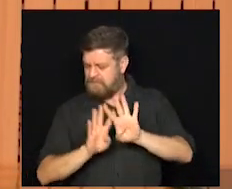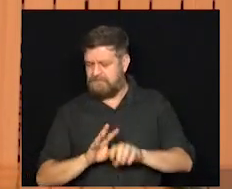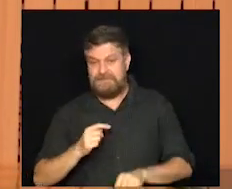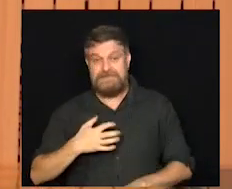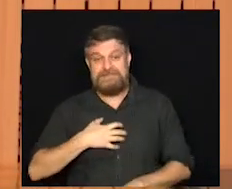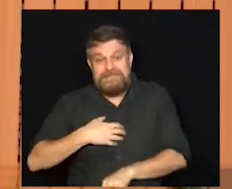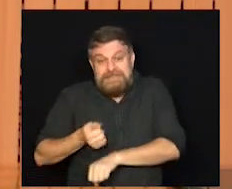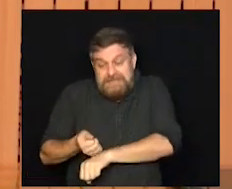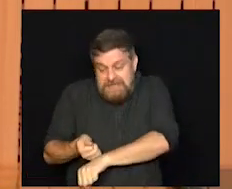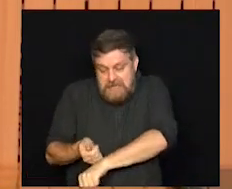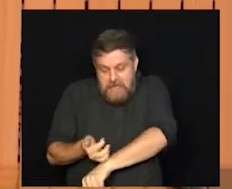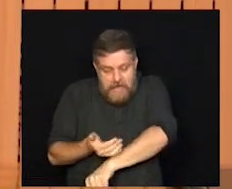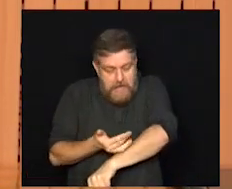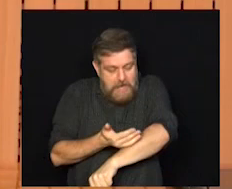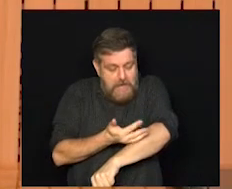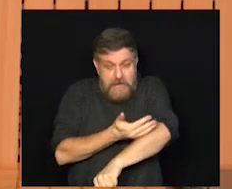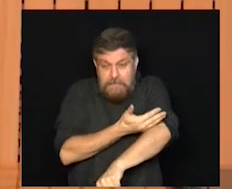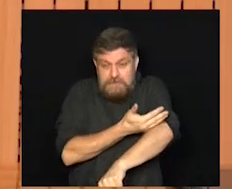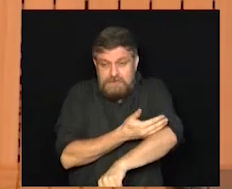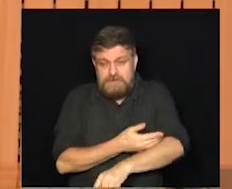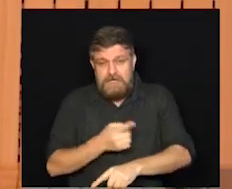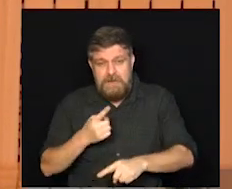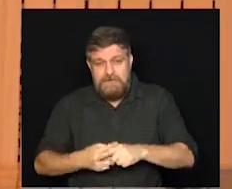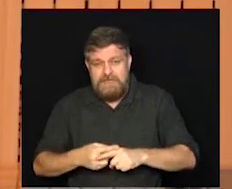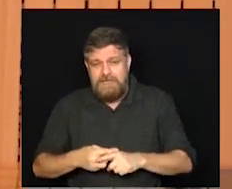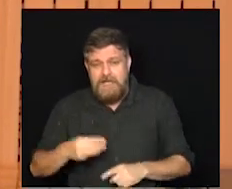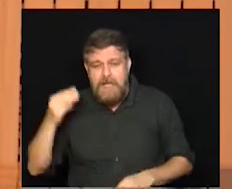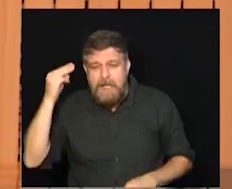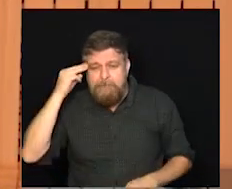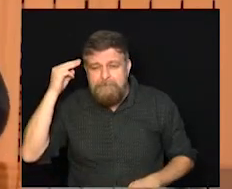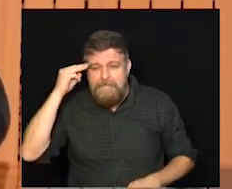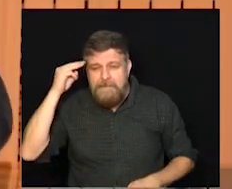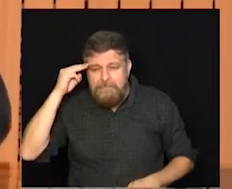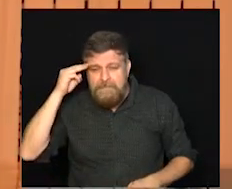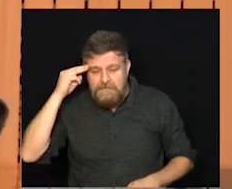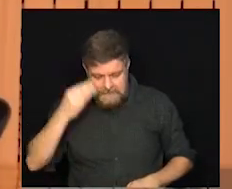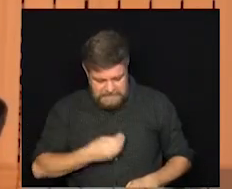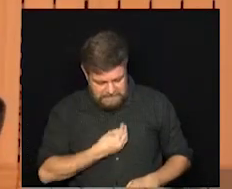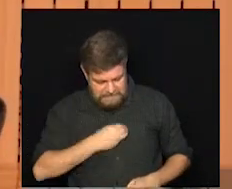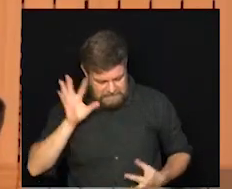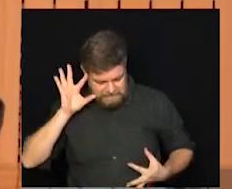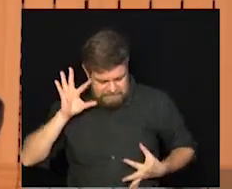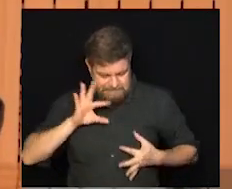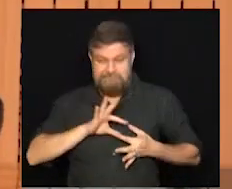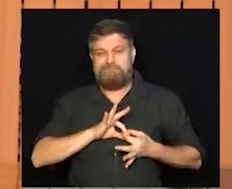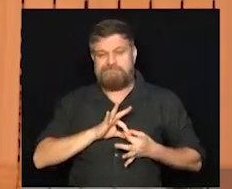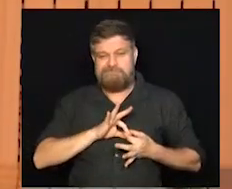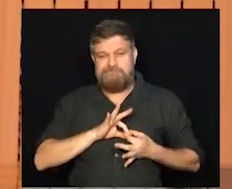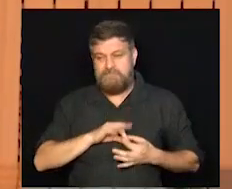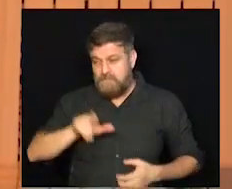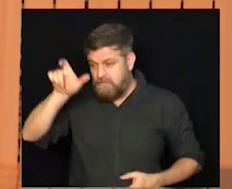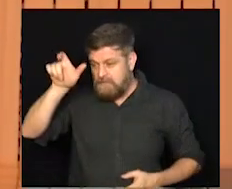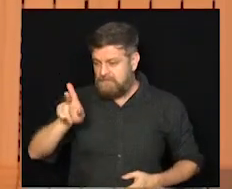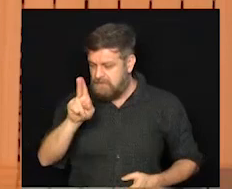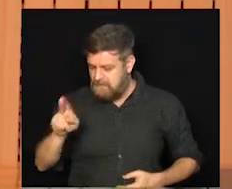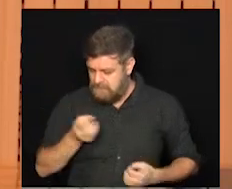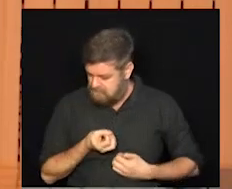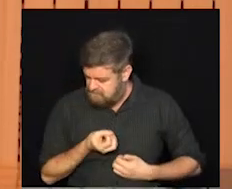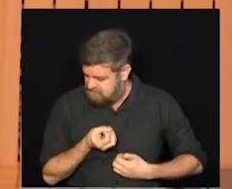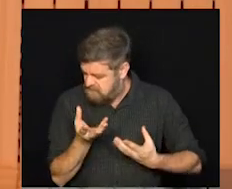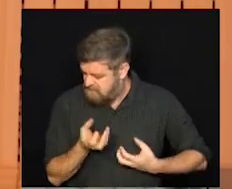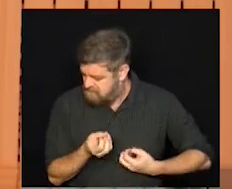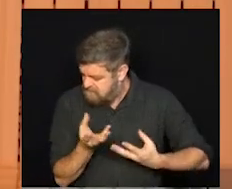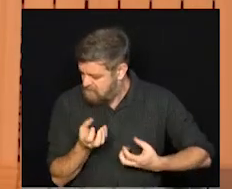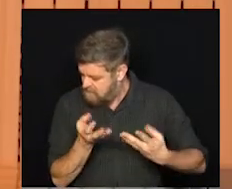emociona ver que essa memória está viva e o senhor traz ela à tona. Muito